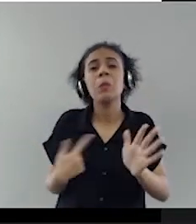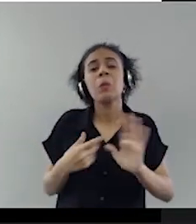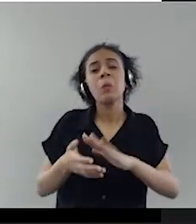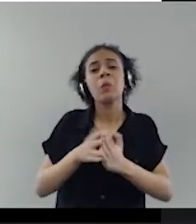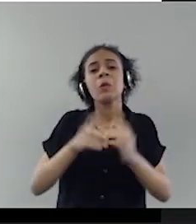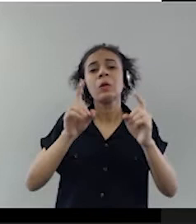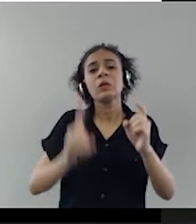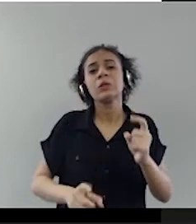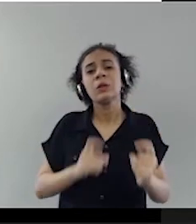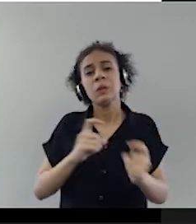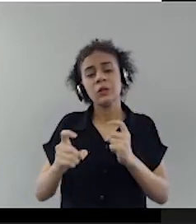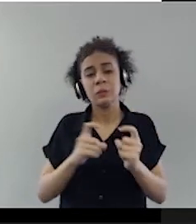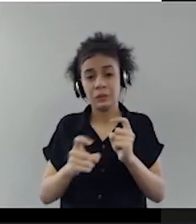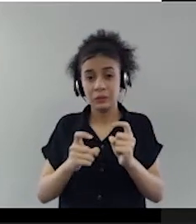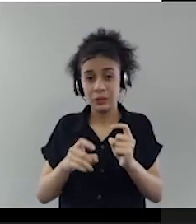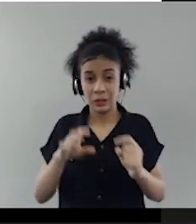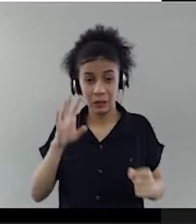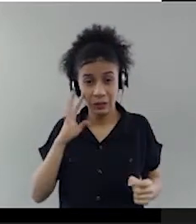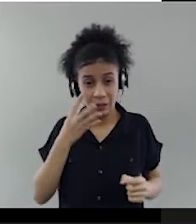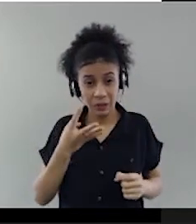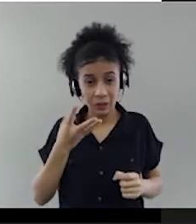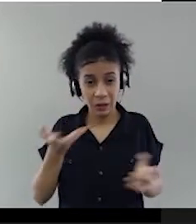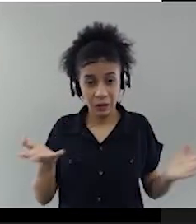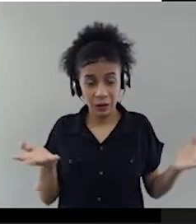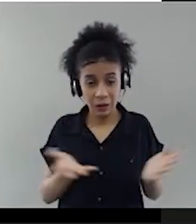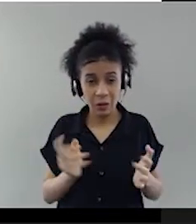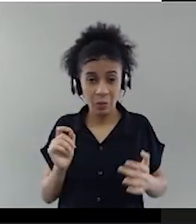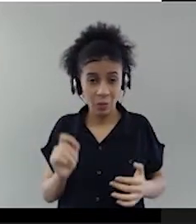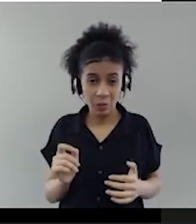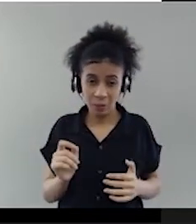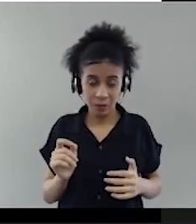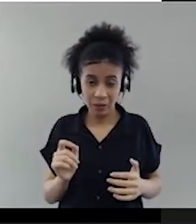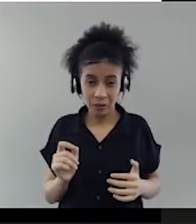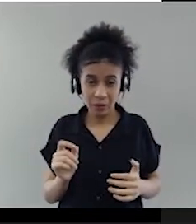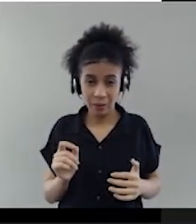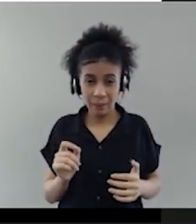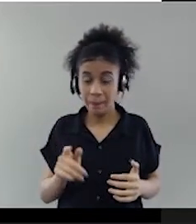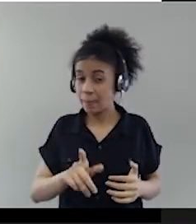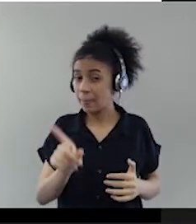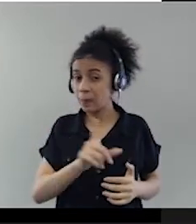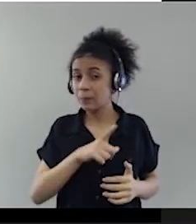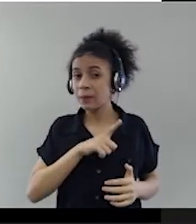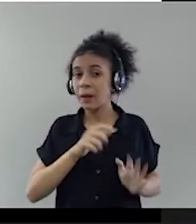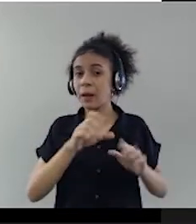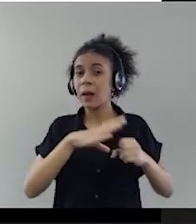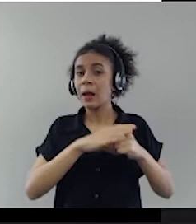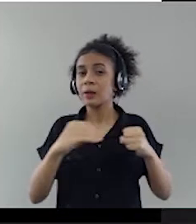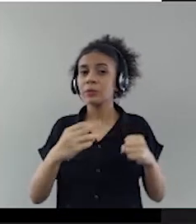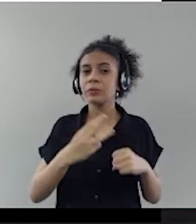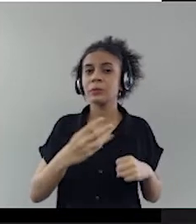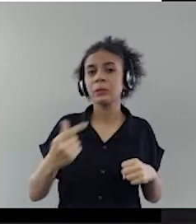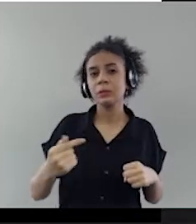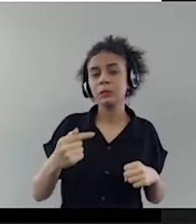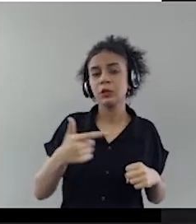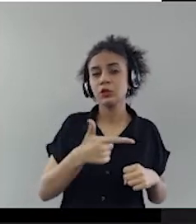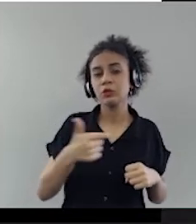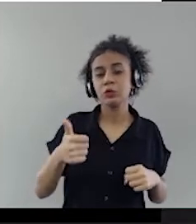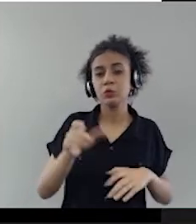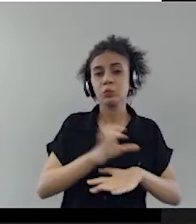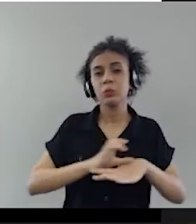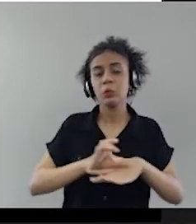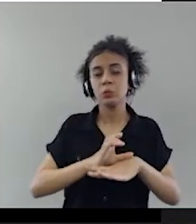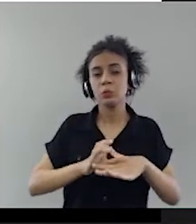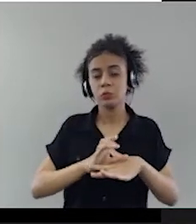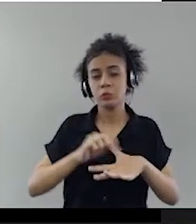direito administrativo. A solução do reequilíbrio econômico dos contratos não está, como falei, no artigo 3721 da Constituição